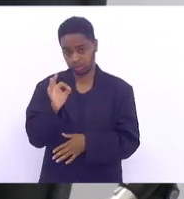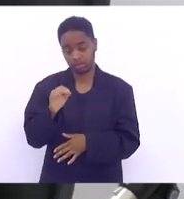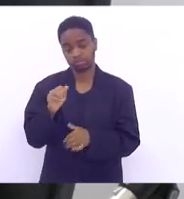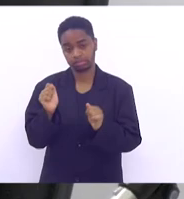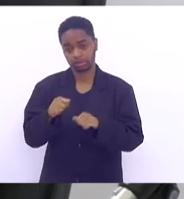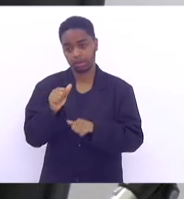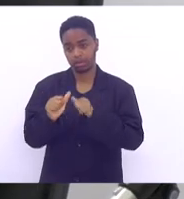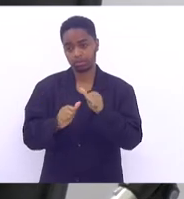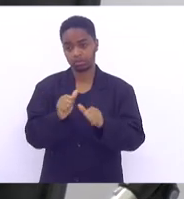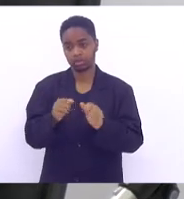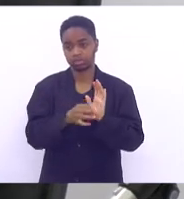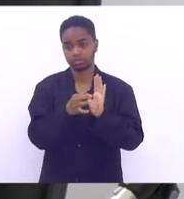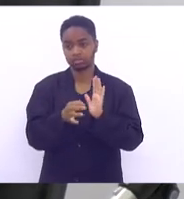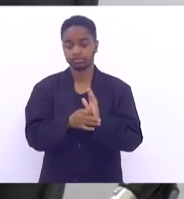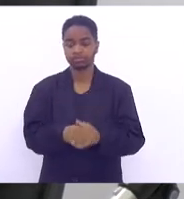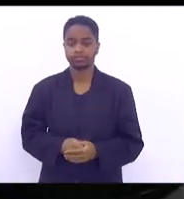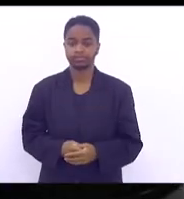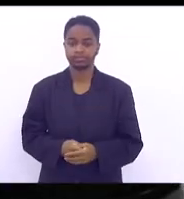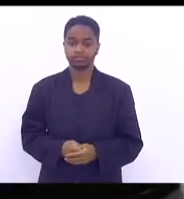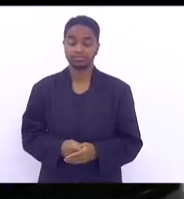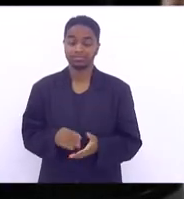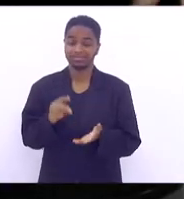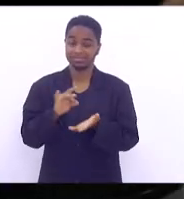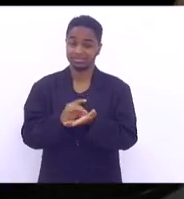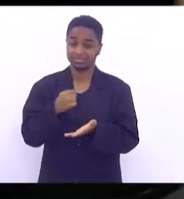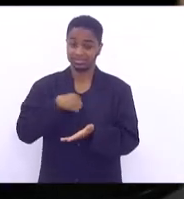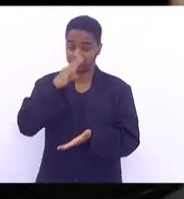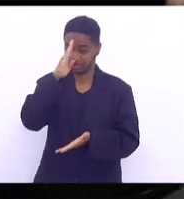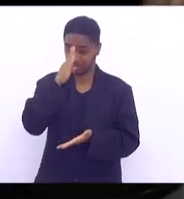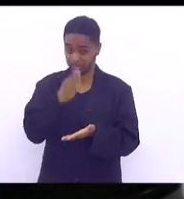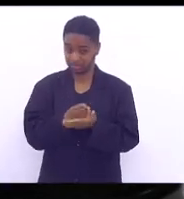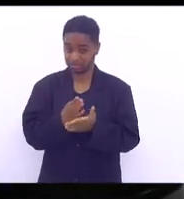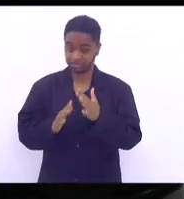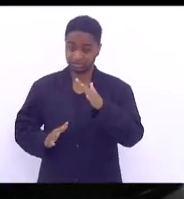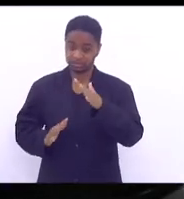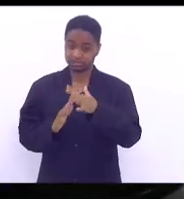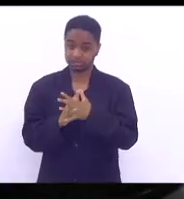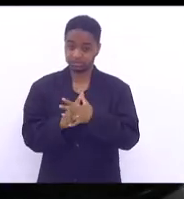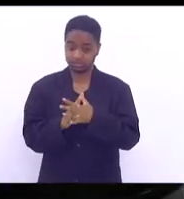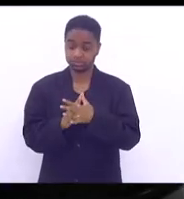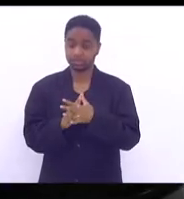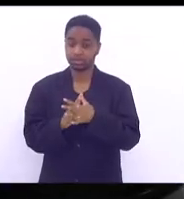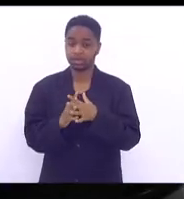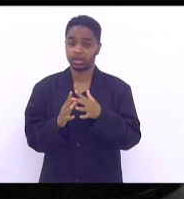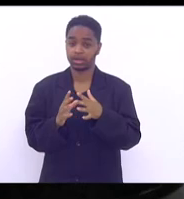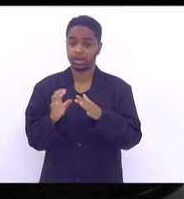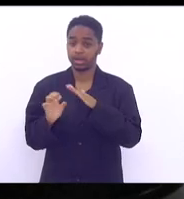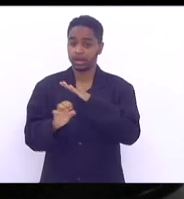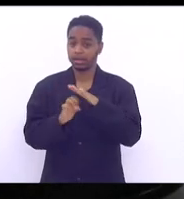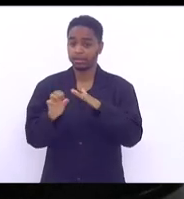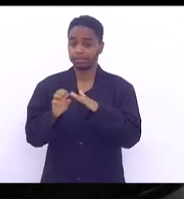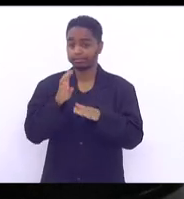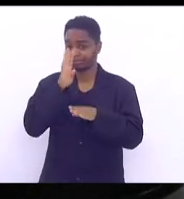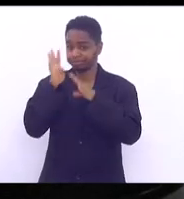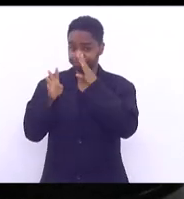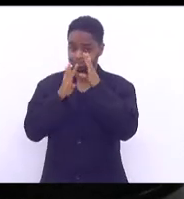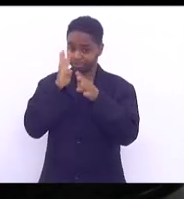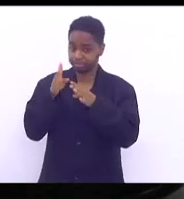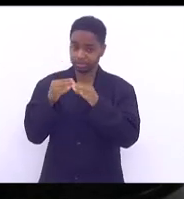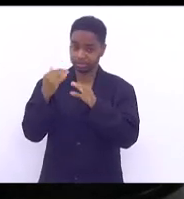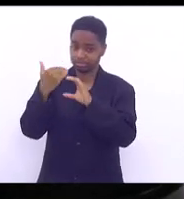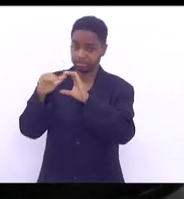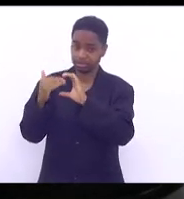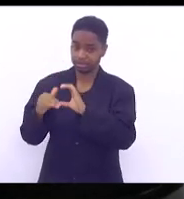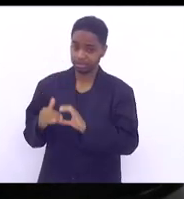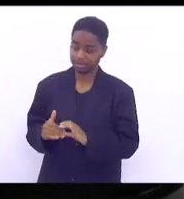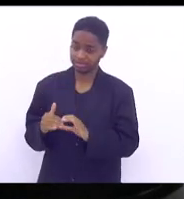o caso. Na verdade, eu acho que é demasiado a concessionária enviar indiscriminadamente as gravações, mas